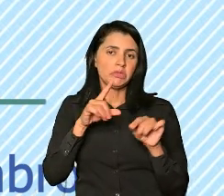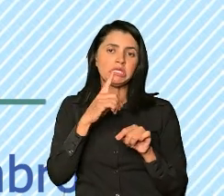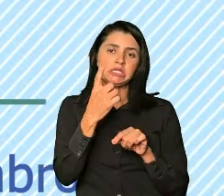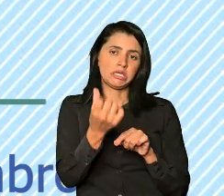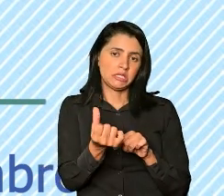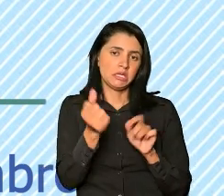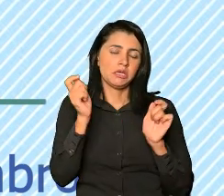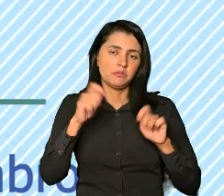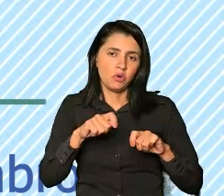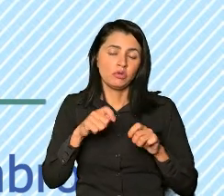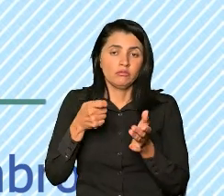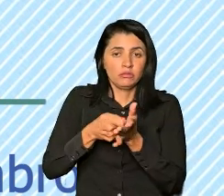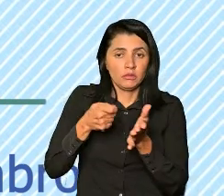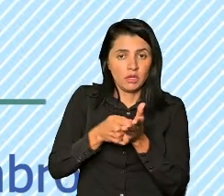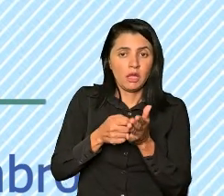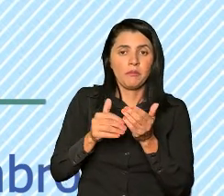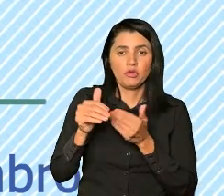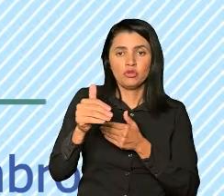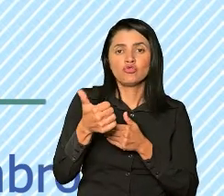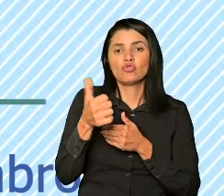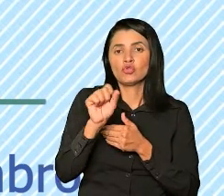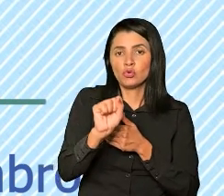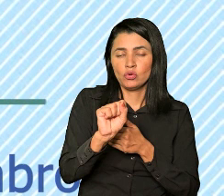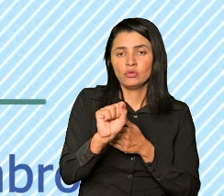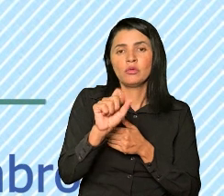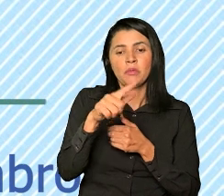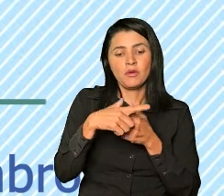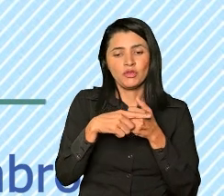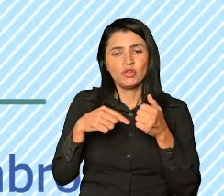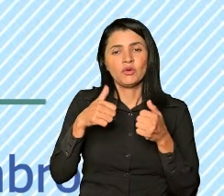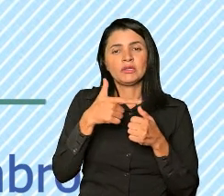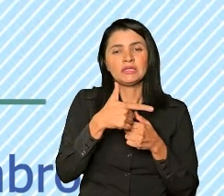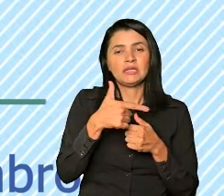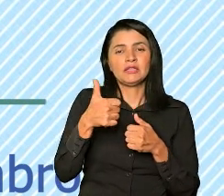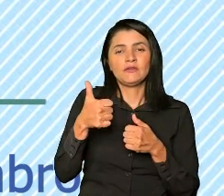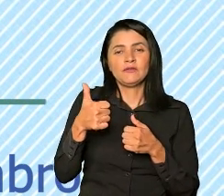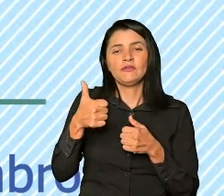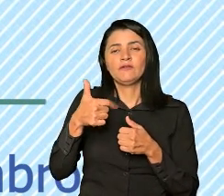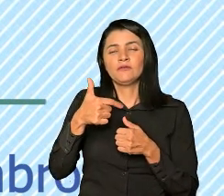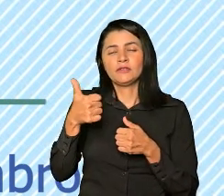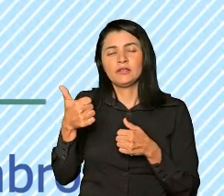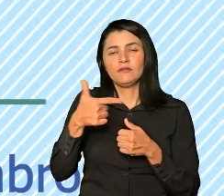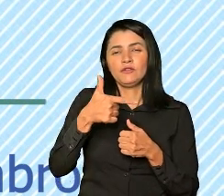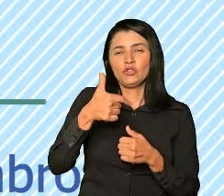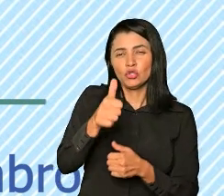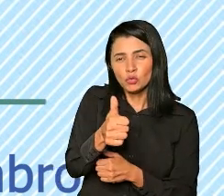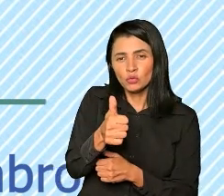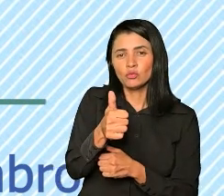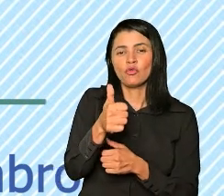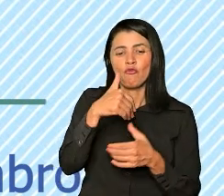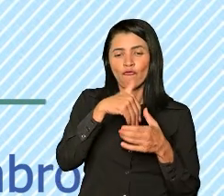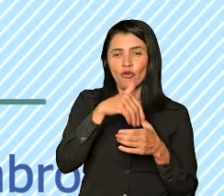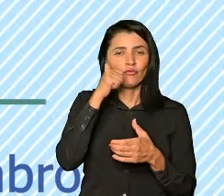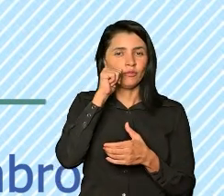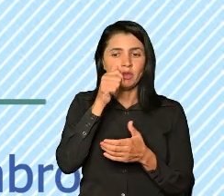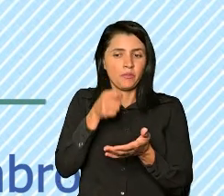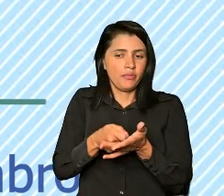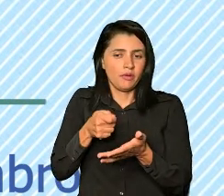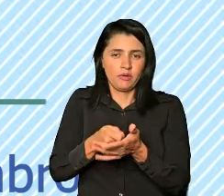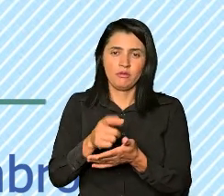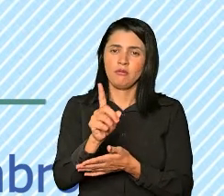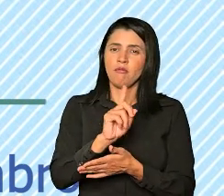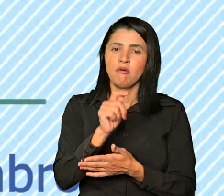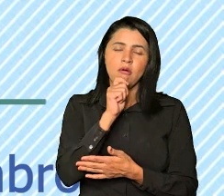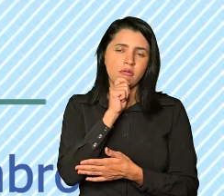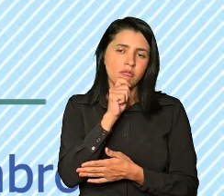16, obrigatório a partir dos 18. Mas o artigo 121, o voto ainda feminino não era obrigatório, certo?